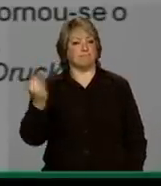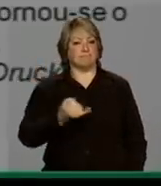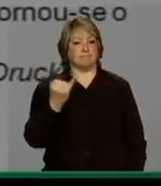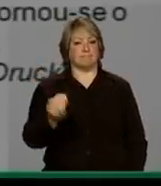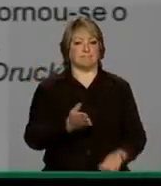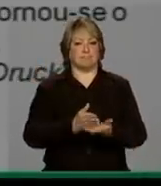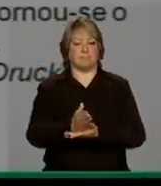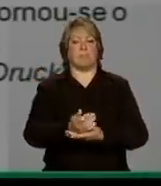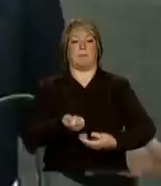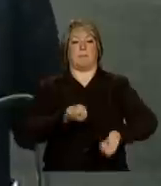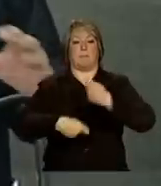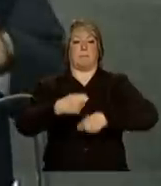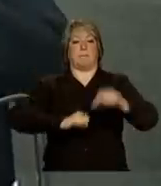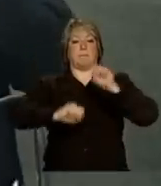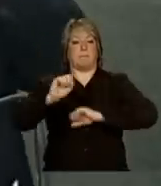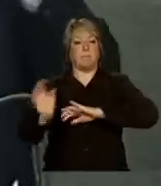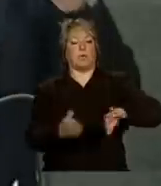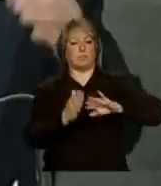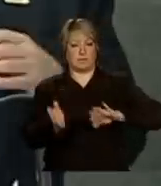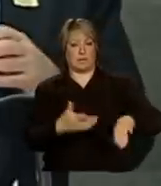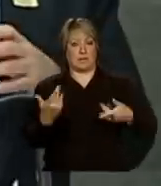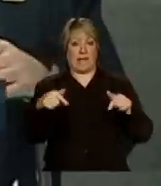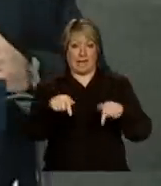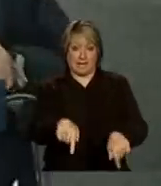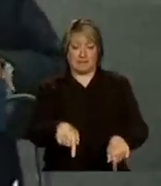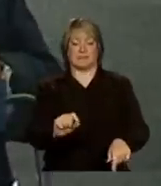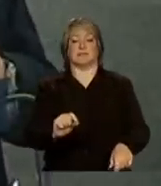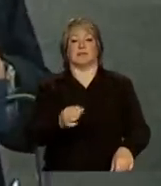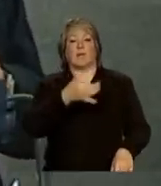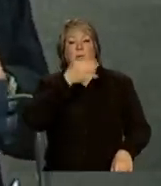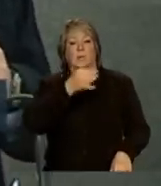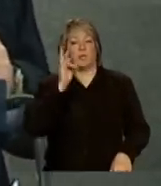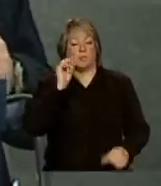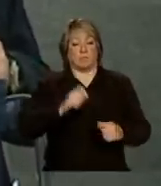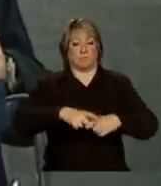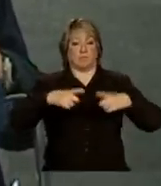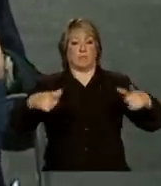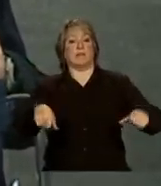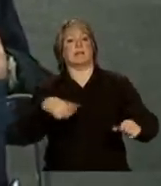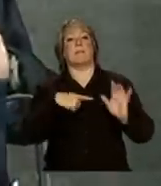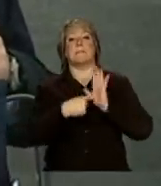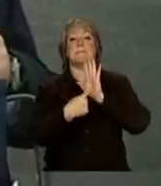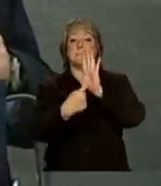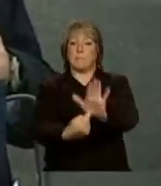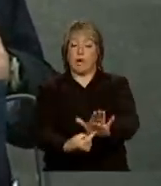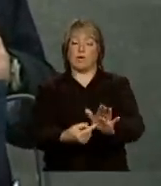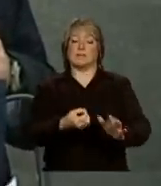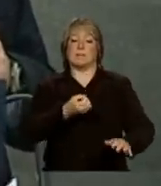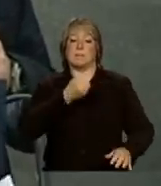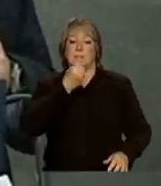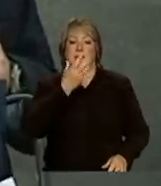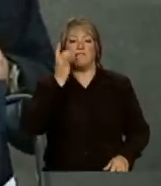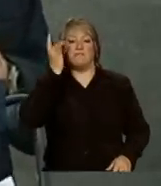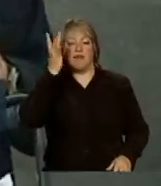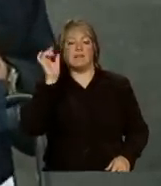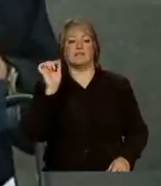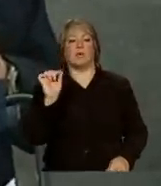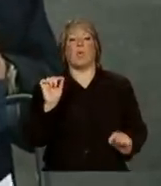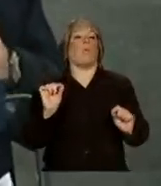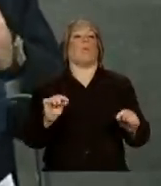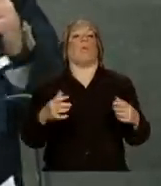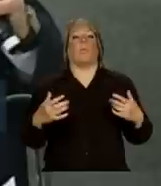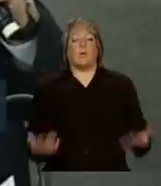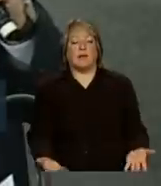de produção Então esse conceito de forma Ampla vamos dizer expressa bem o que que que que define